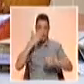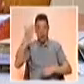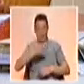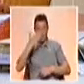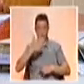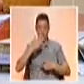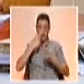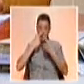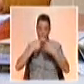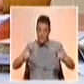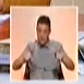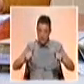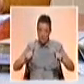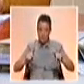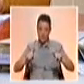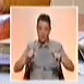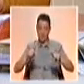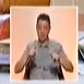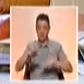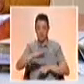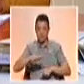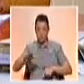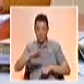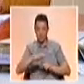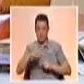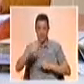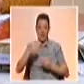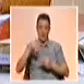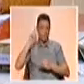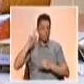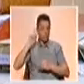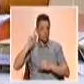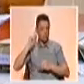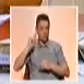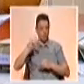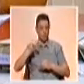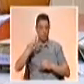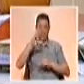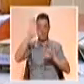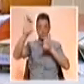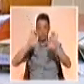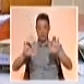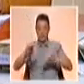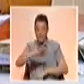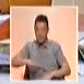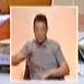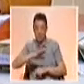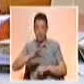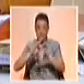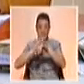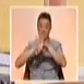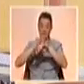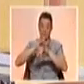são diferentes, não é? E portanto, talvez seja aqui importante também esta questão regional da